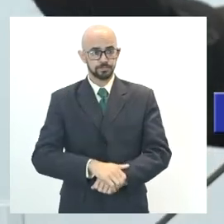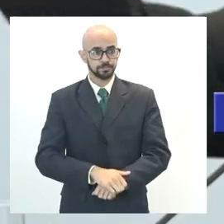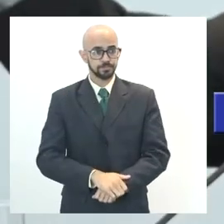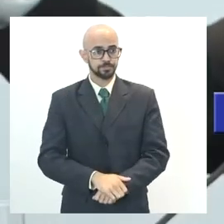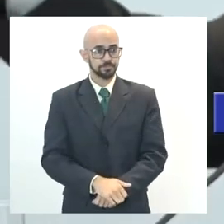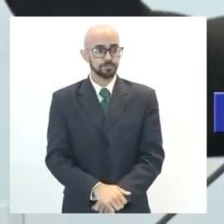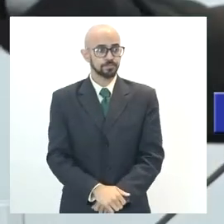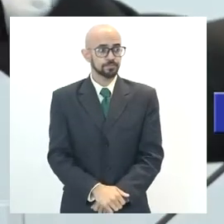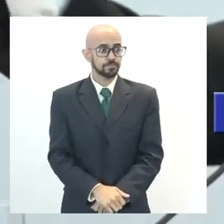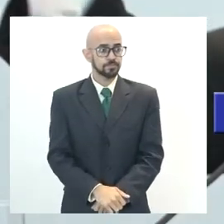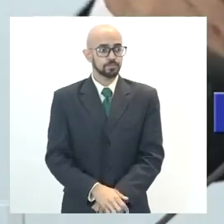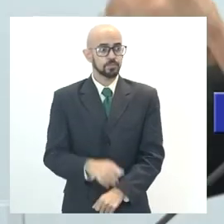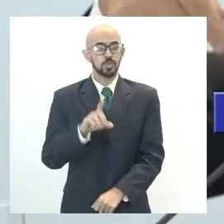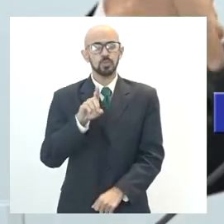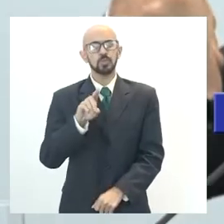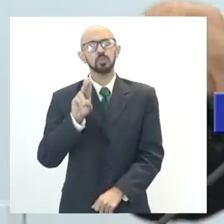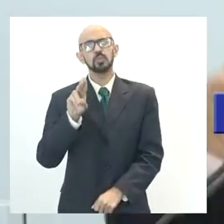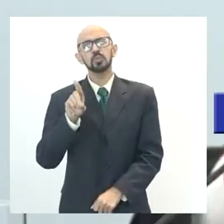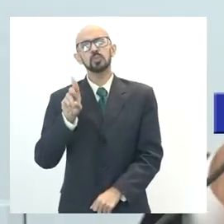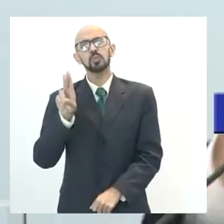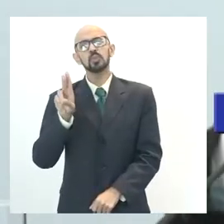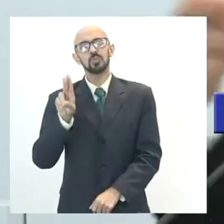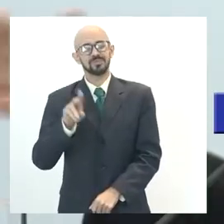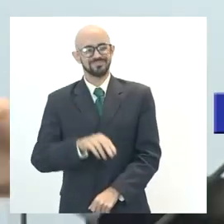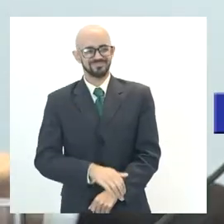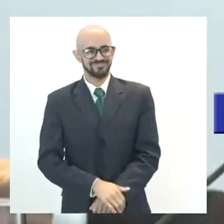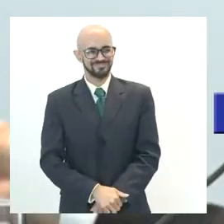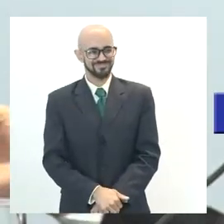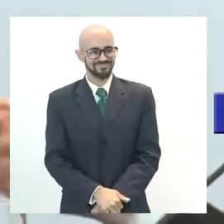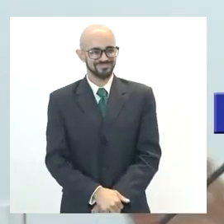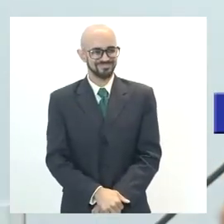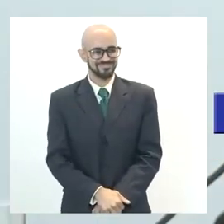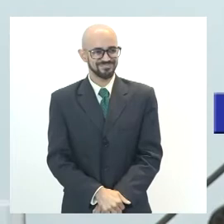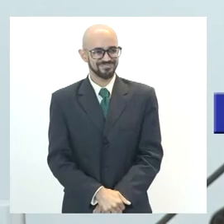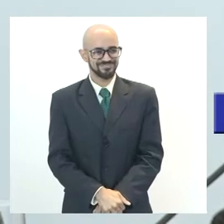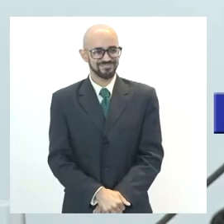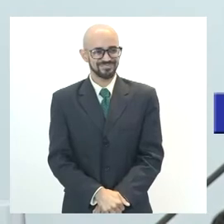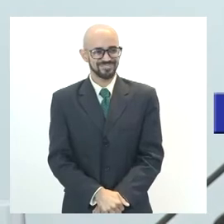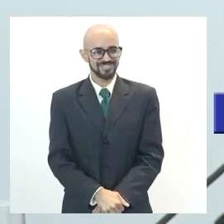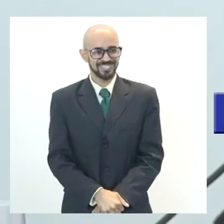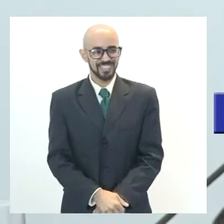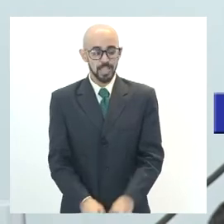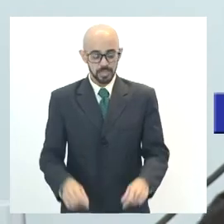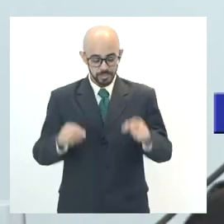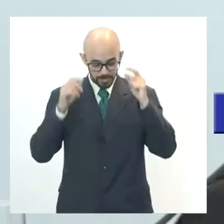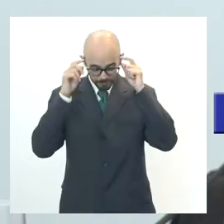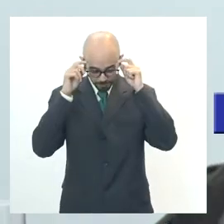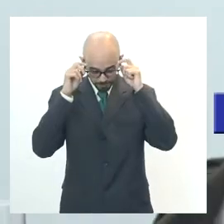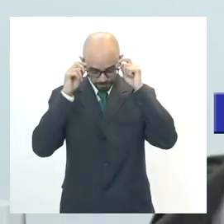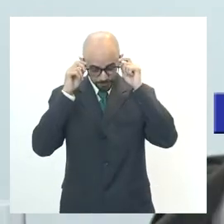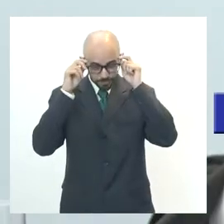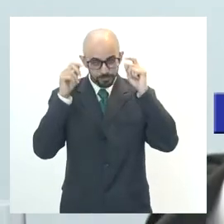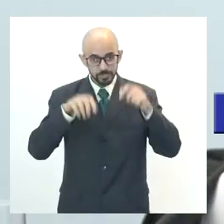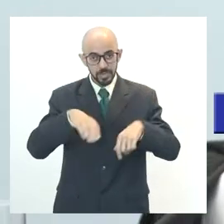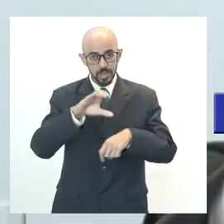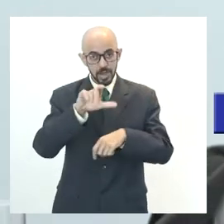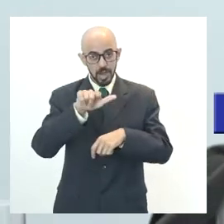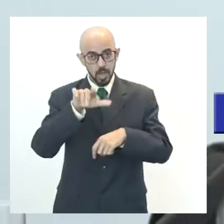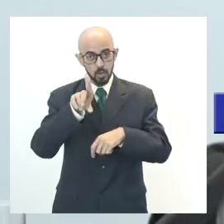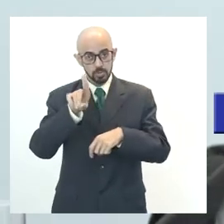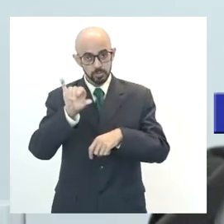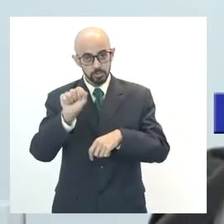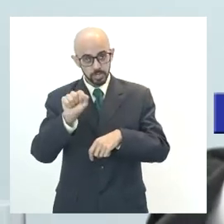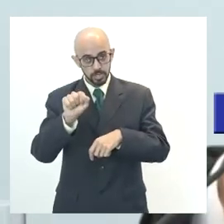o Zé Eduardo dupla tudo aqui ó E aí Oi Cláudia dos